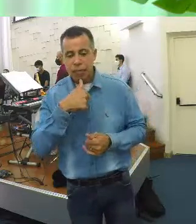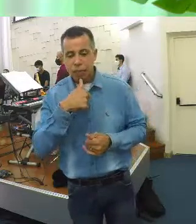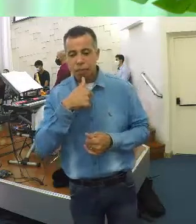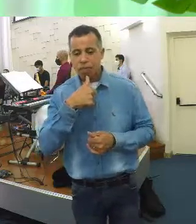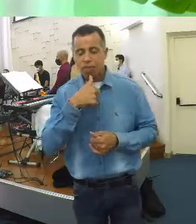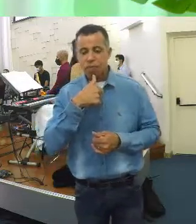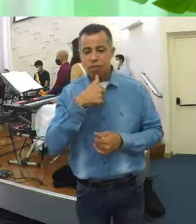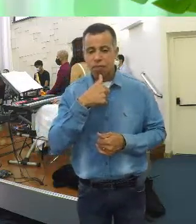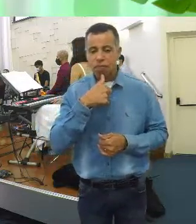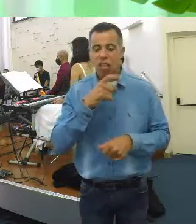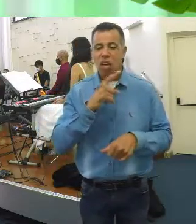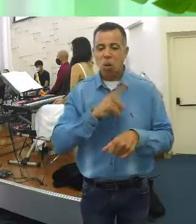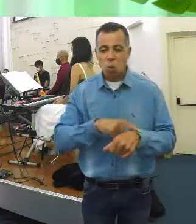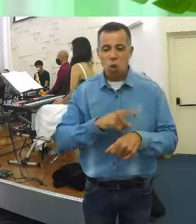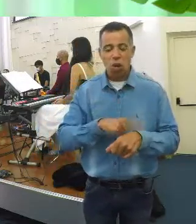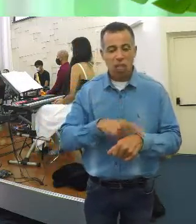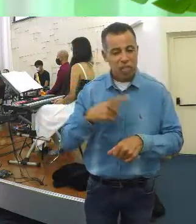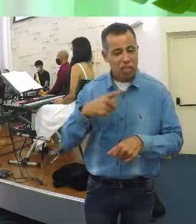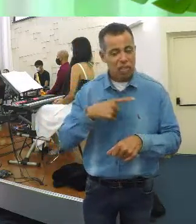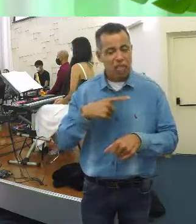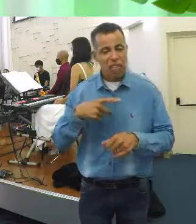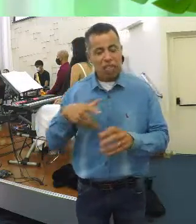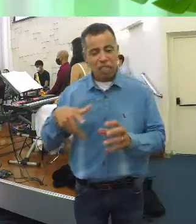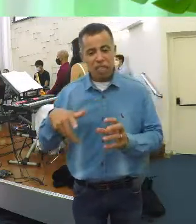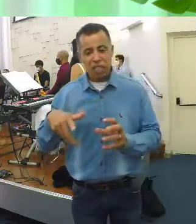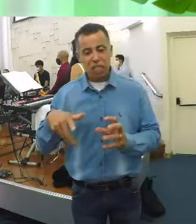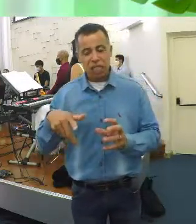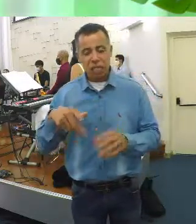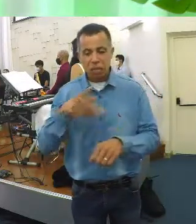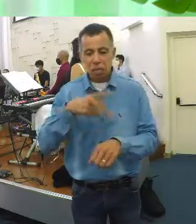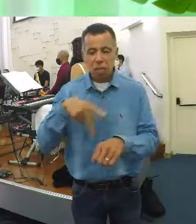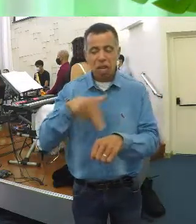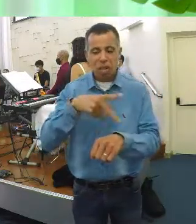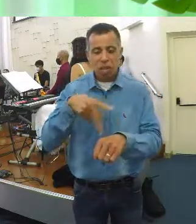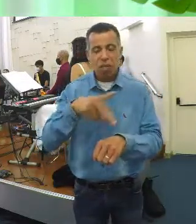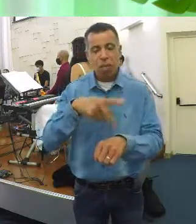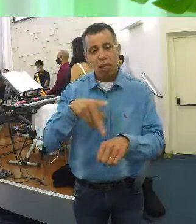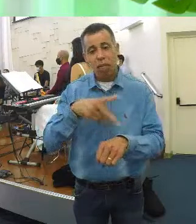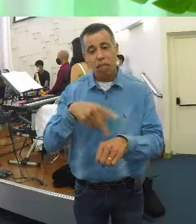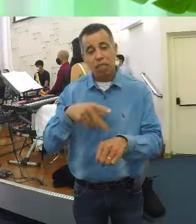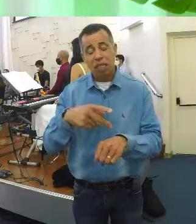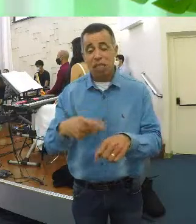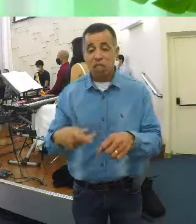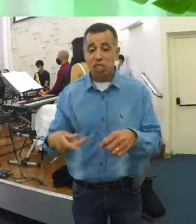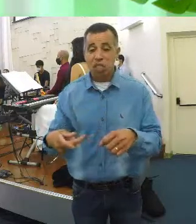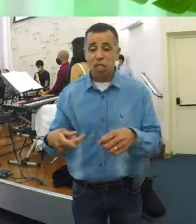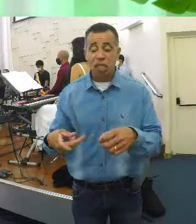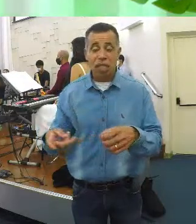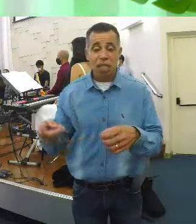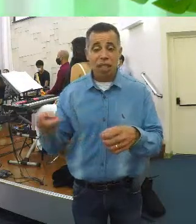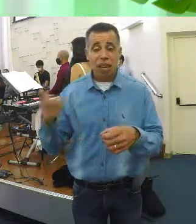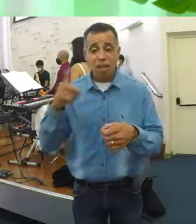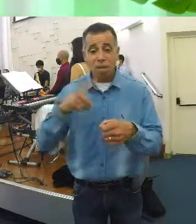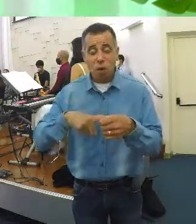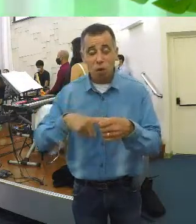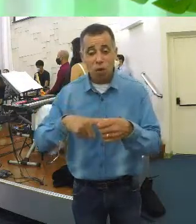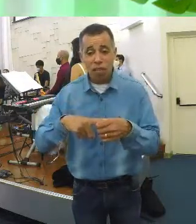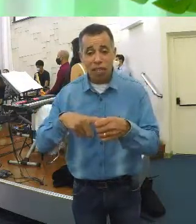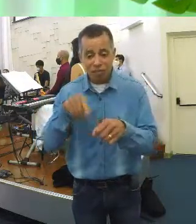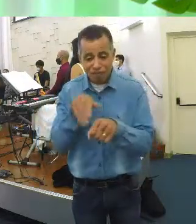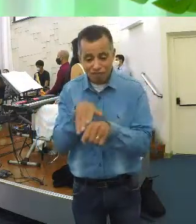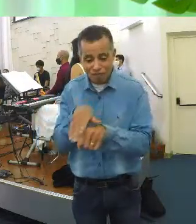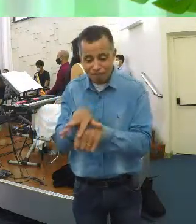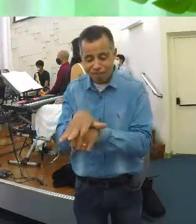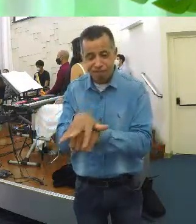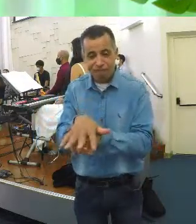países falando de um retorno em casos da Covid-19, há números preocupantes já na capital